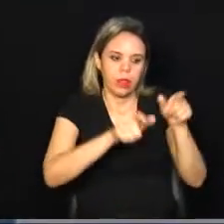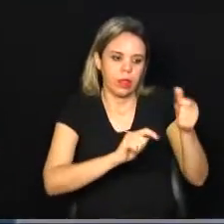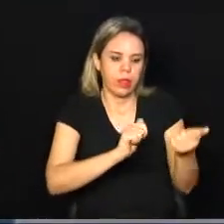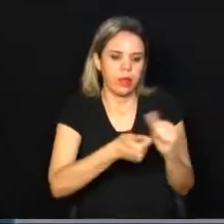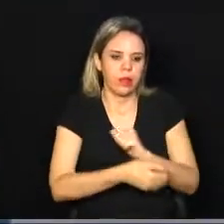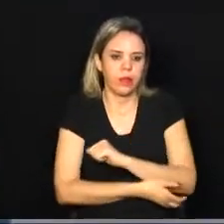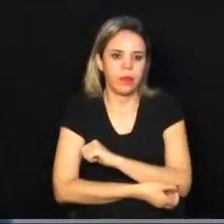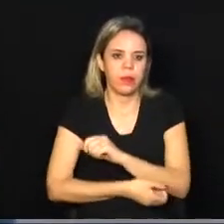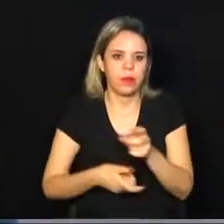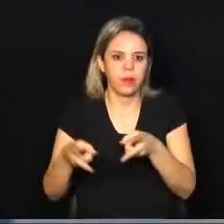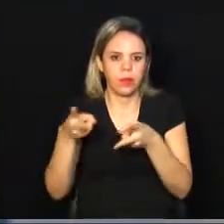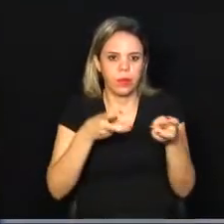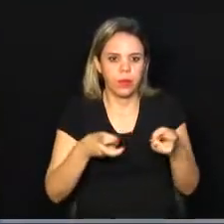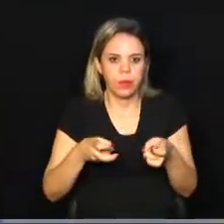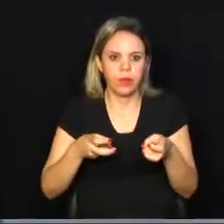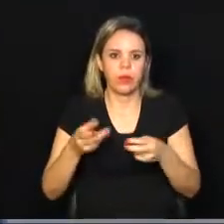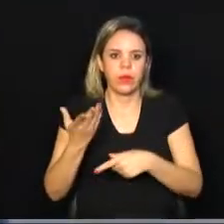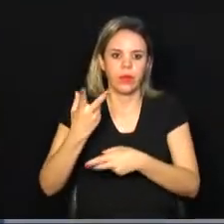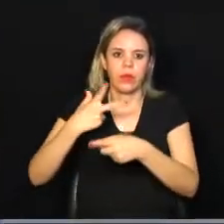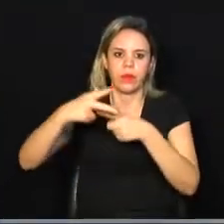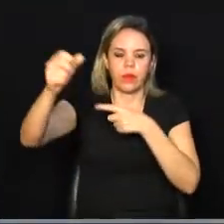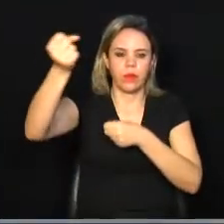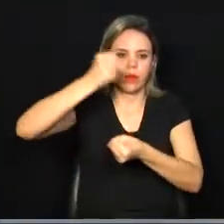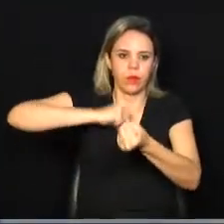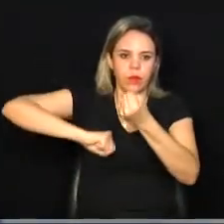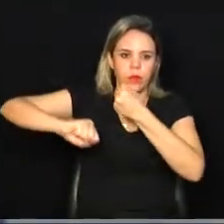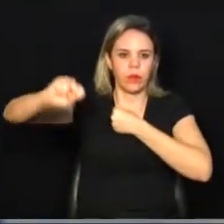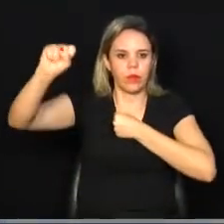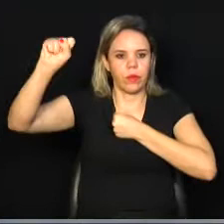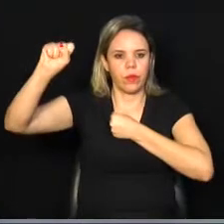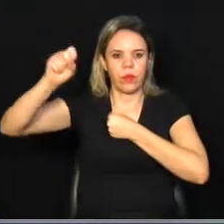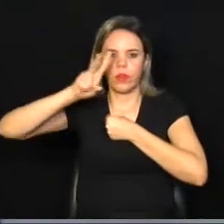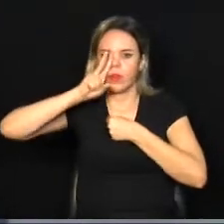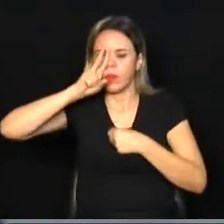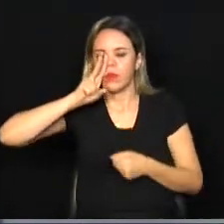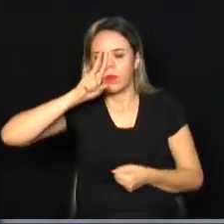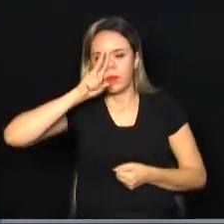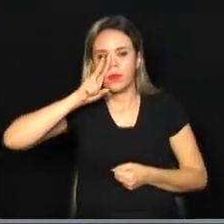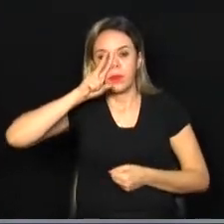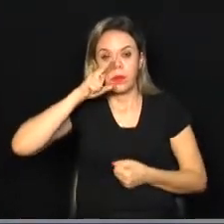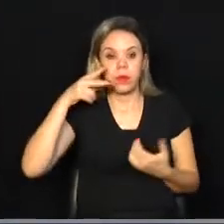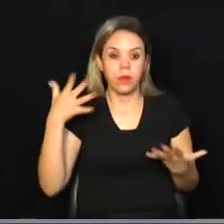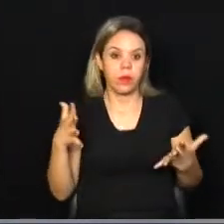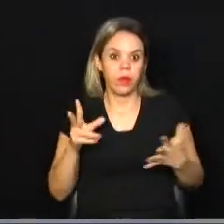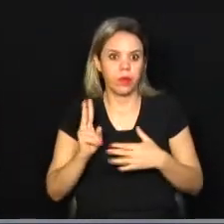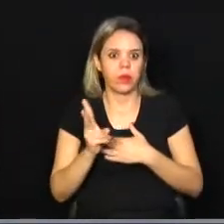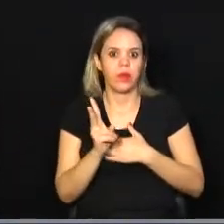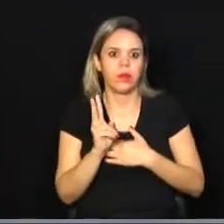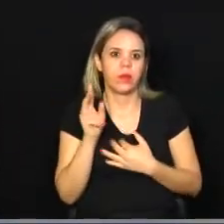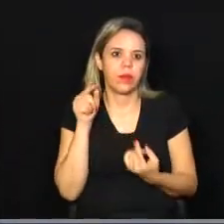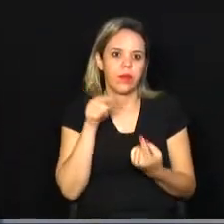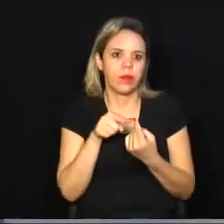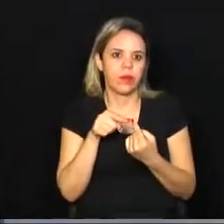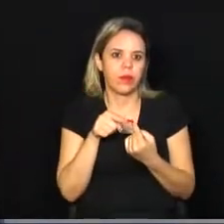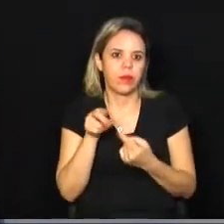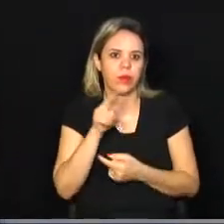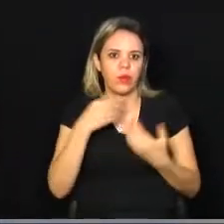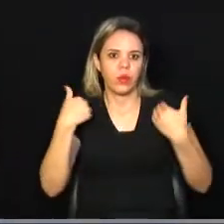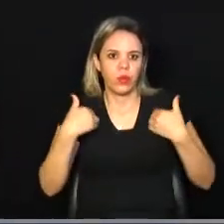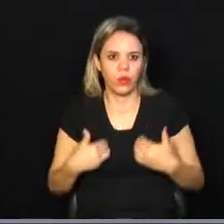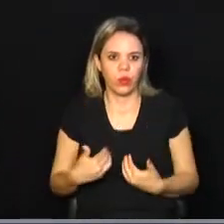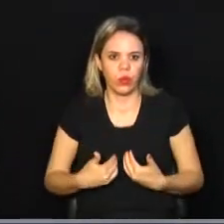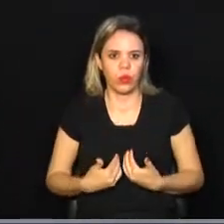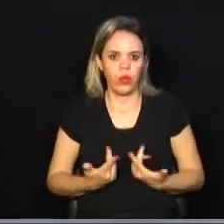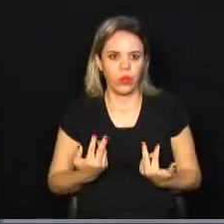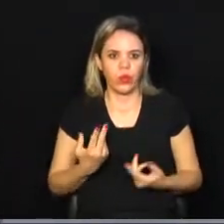e verem neles heróis, insuperáveis, imbatíveis, fortes em todos os sentidos, até usam uniforme, né, como